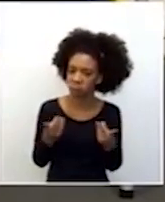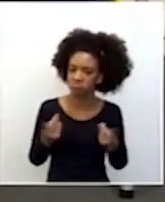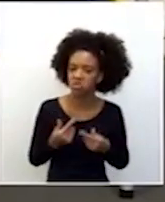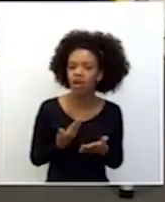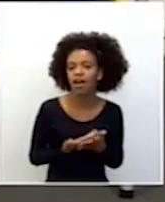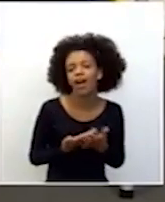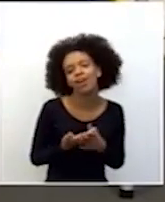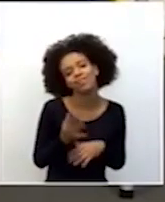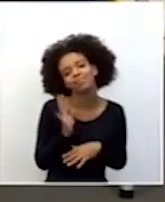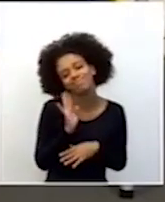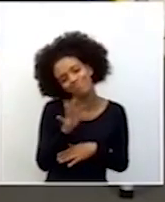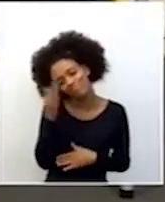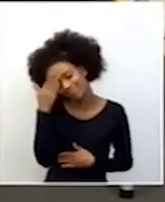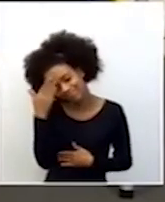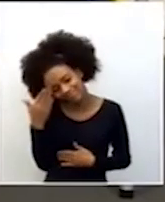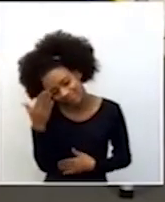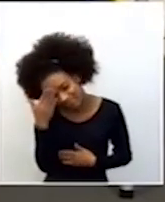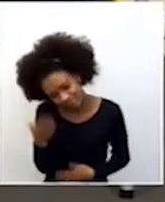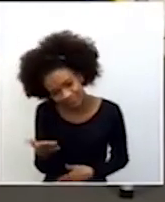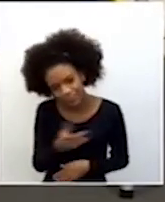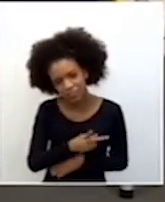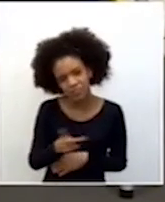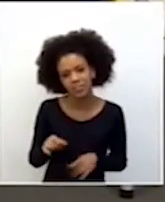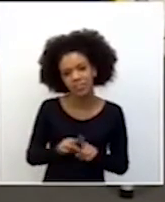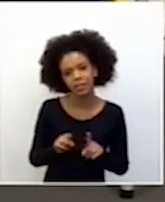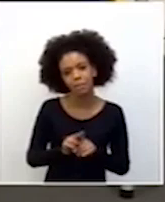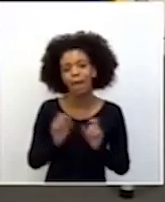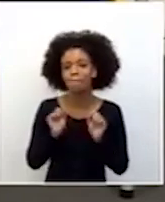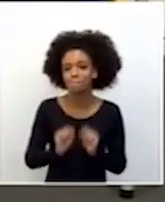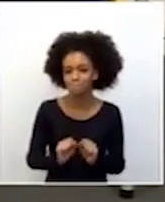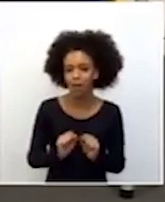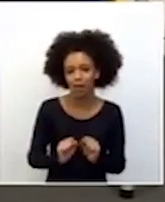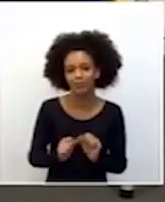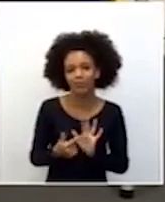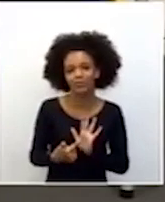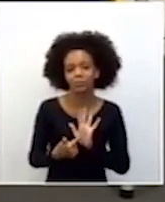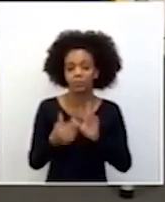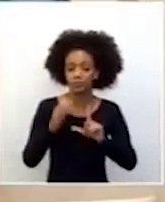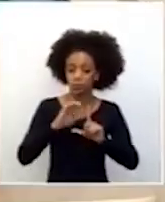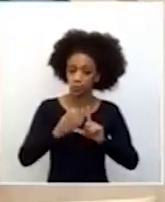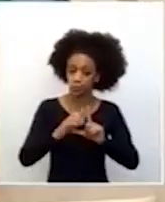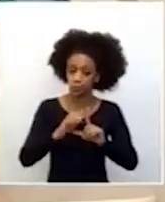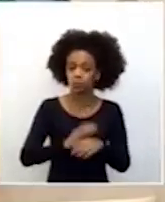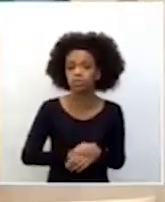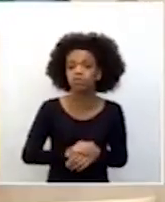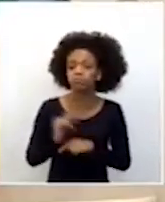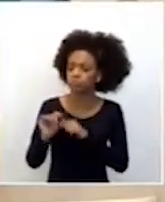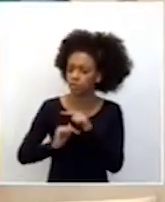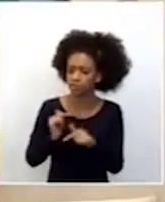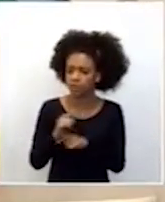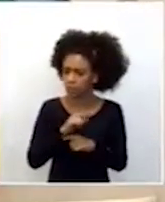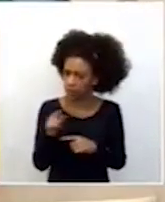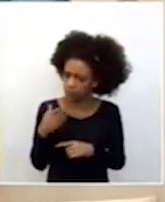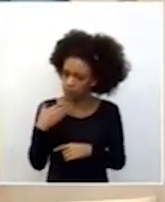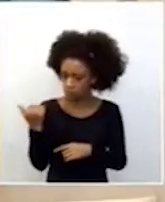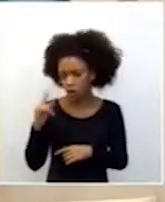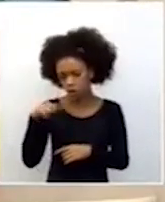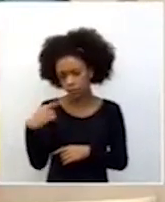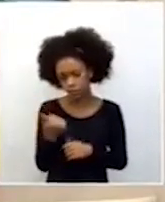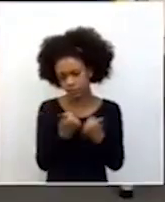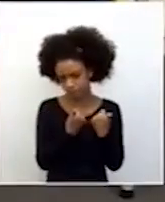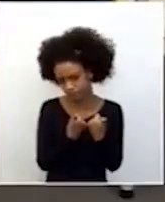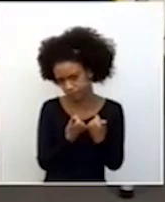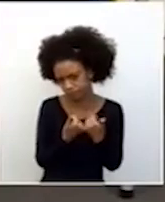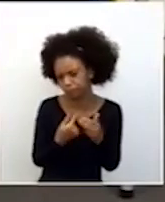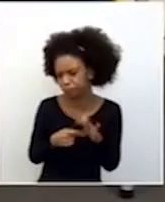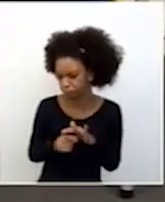Parabéns. Olha que legal, obrigada, gente. Os professores também podem pegar aqui essas charges, as imagens e trabalhar com vocês melhor depois, tá bom? Claro,